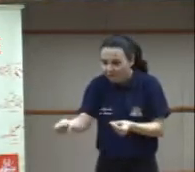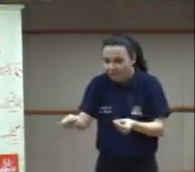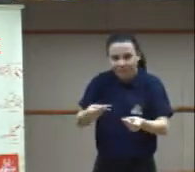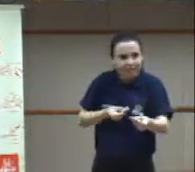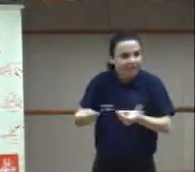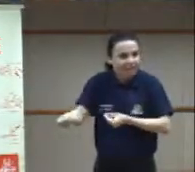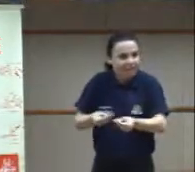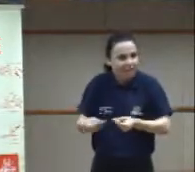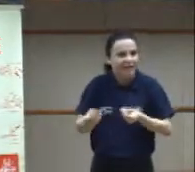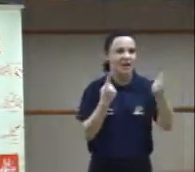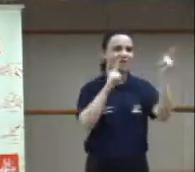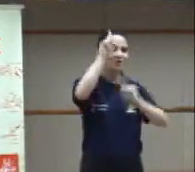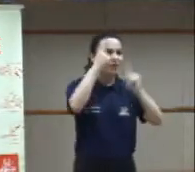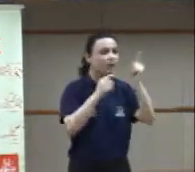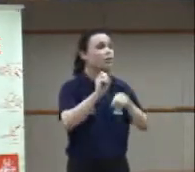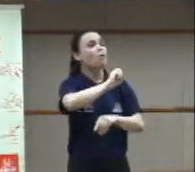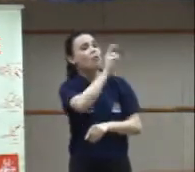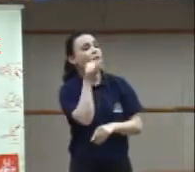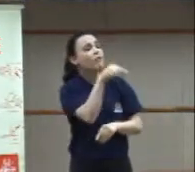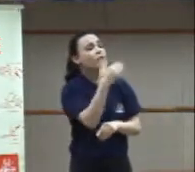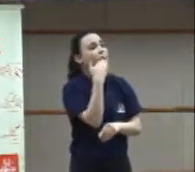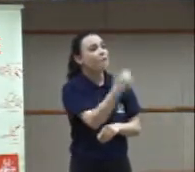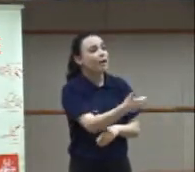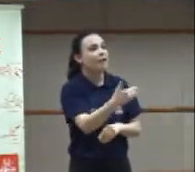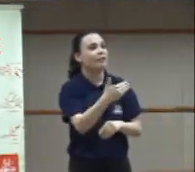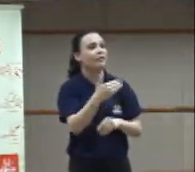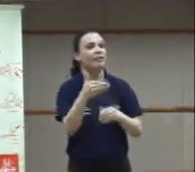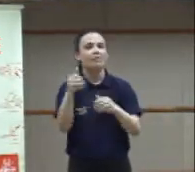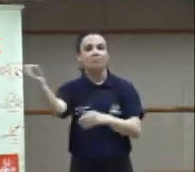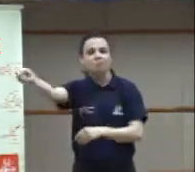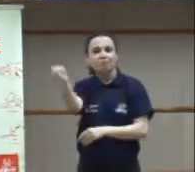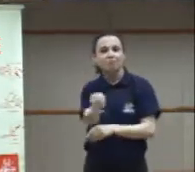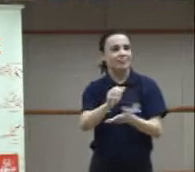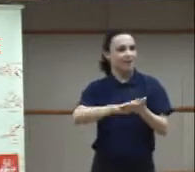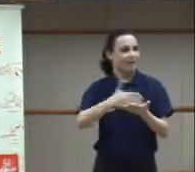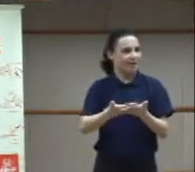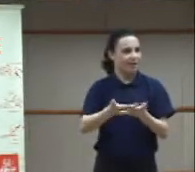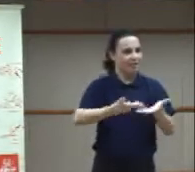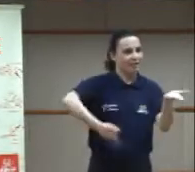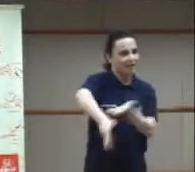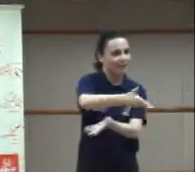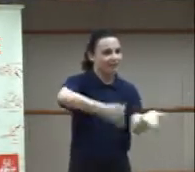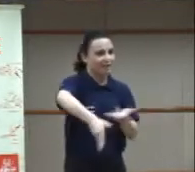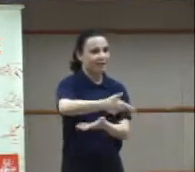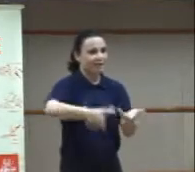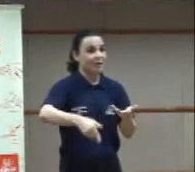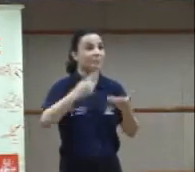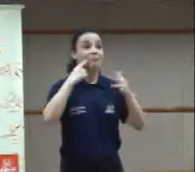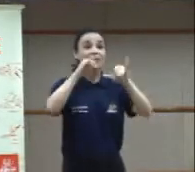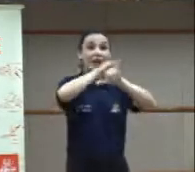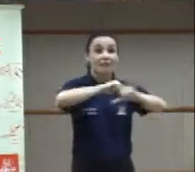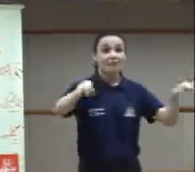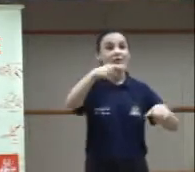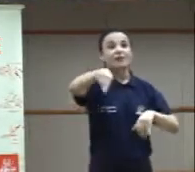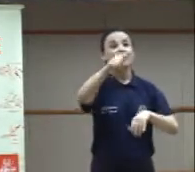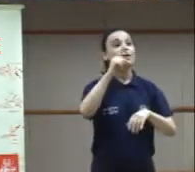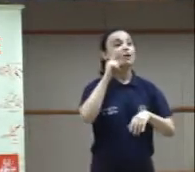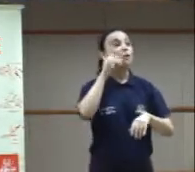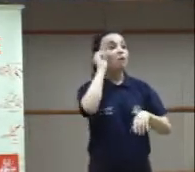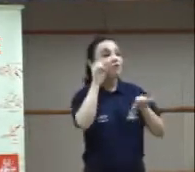o intérprete. O importante é que haja comunicação. Aí pronto, aí você já quebra